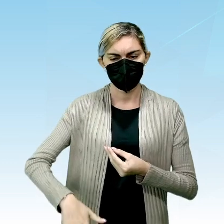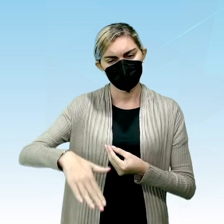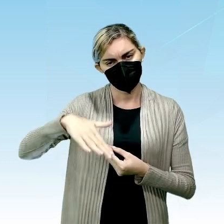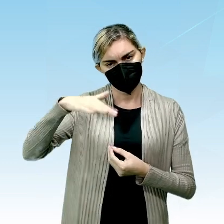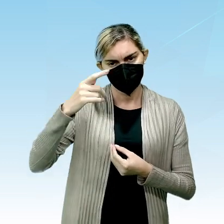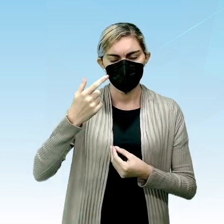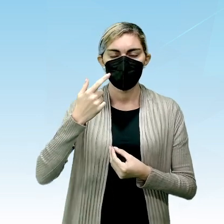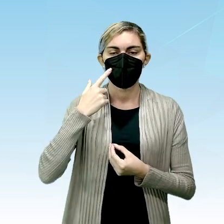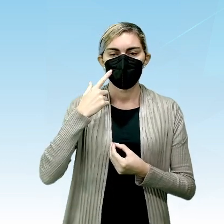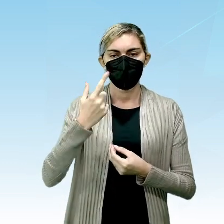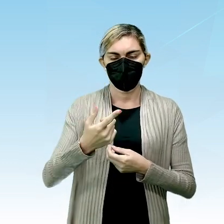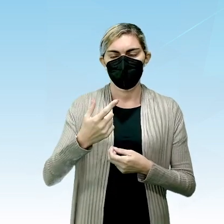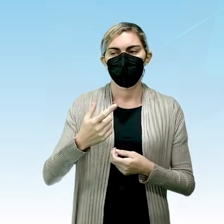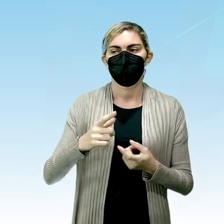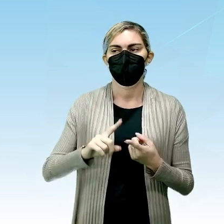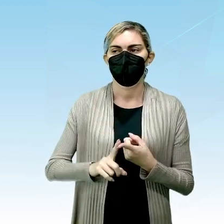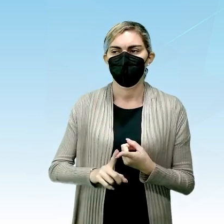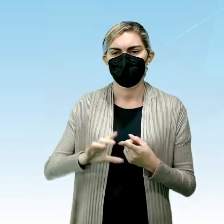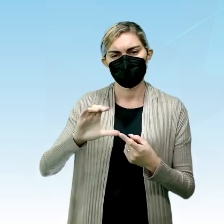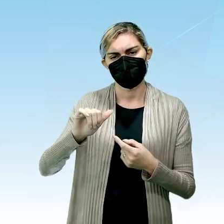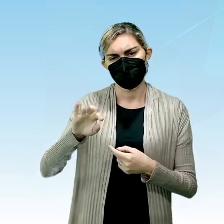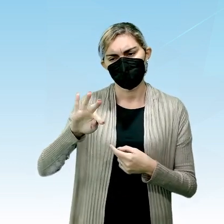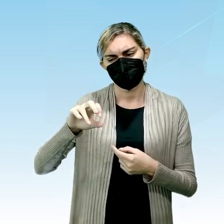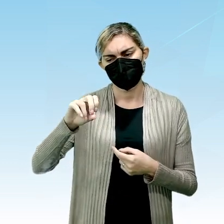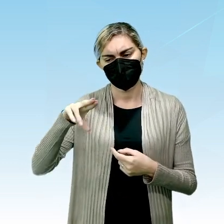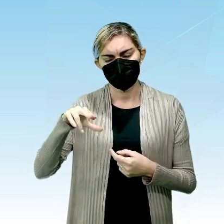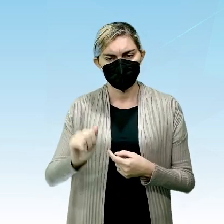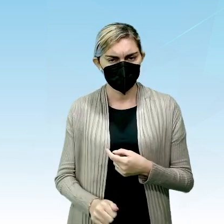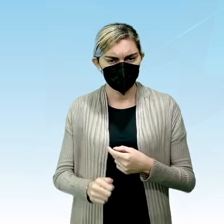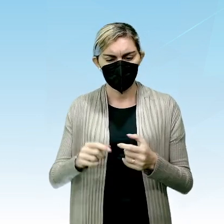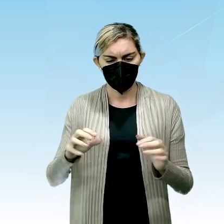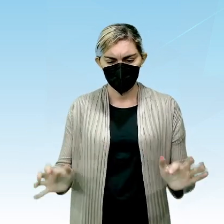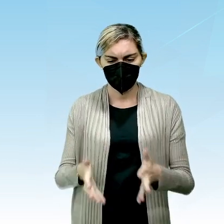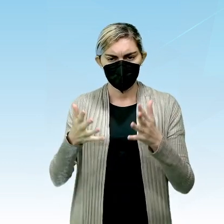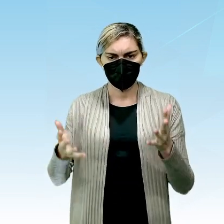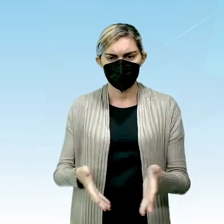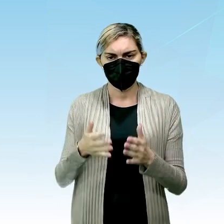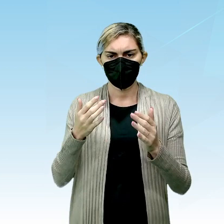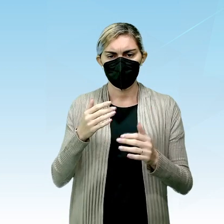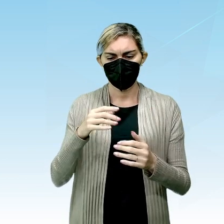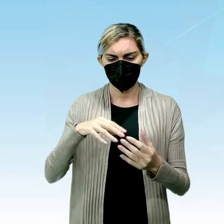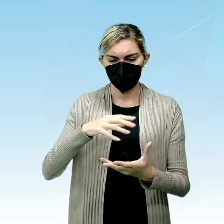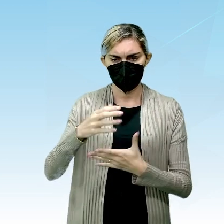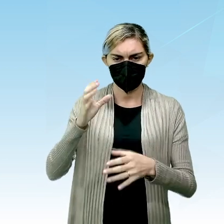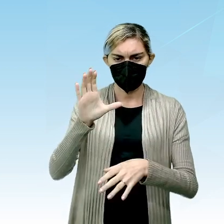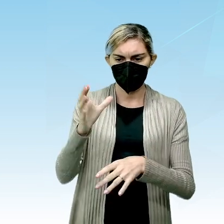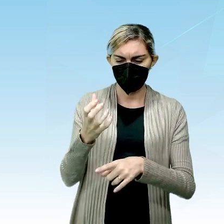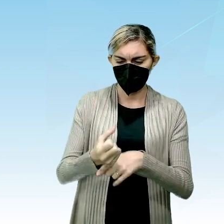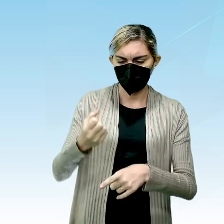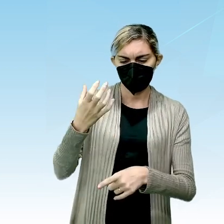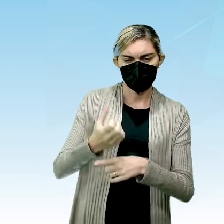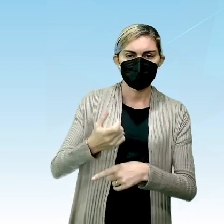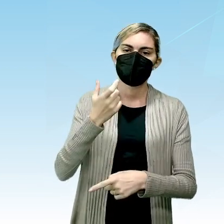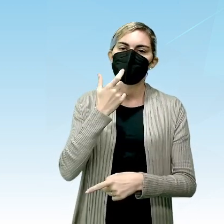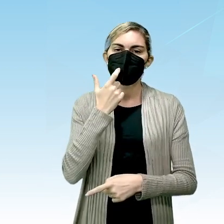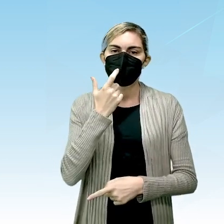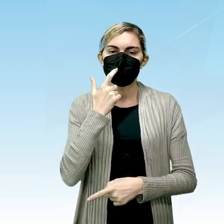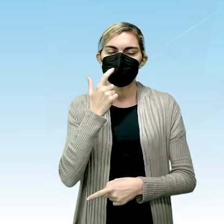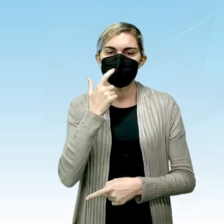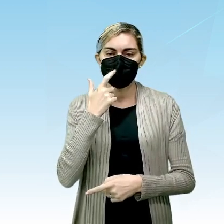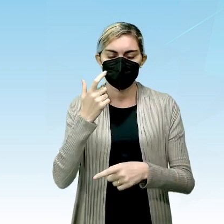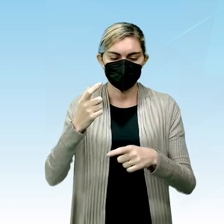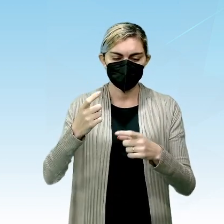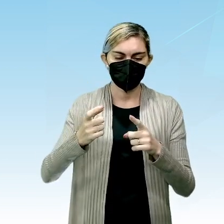a calcitocina, ou seja, que vai promover a deposição de cálcio nos ossos, diminuindo aí a concentração